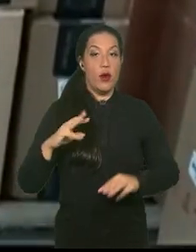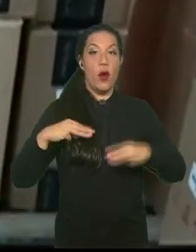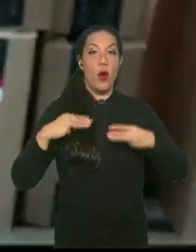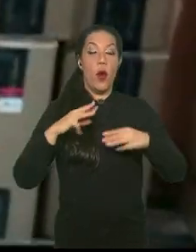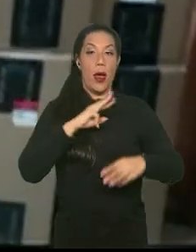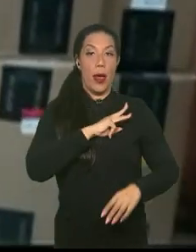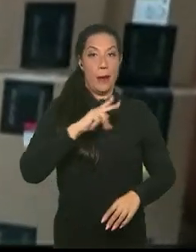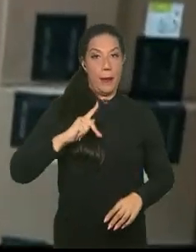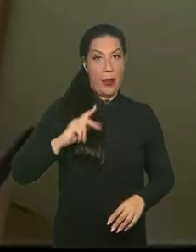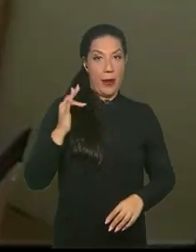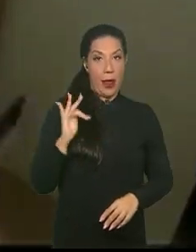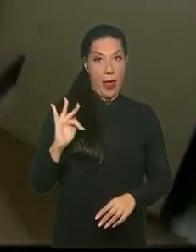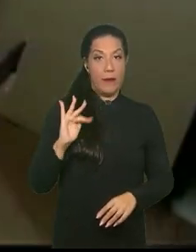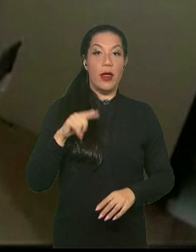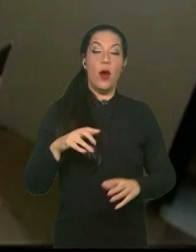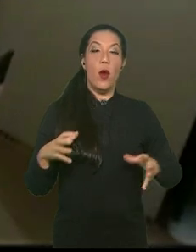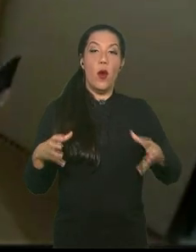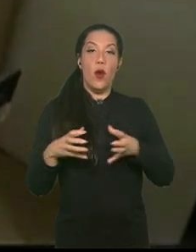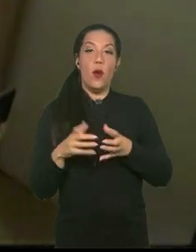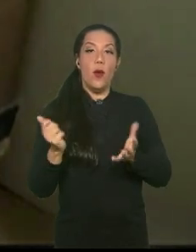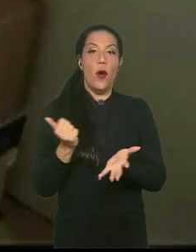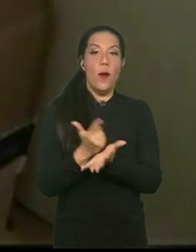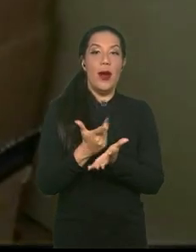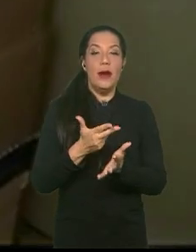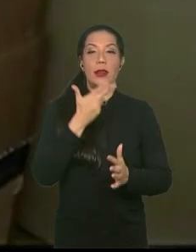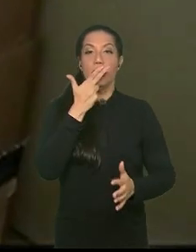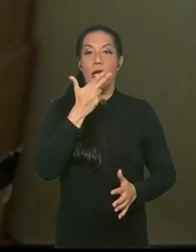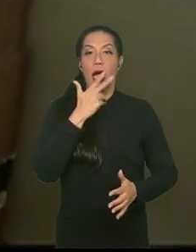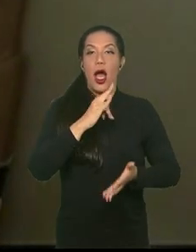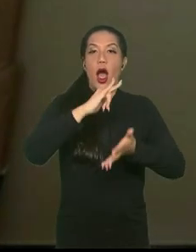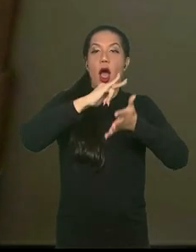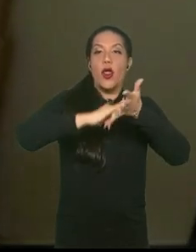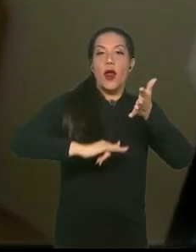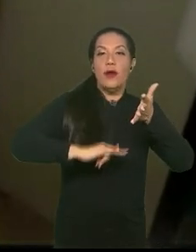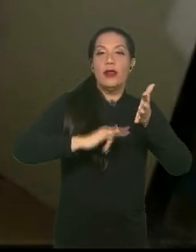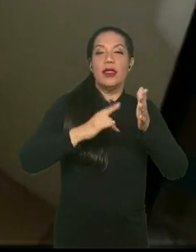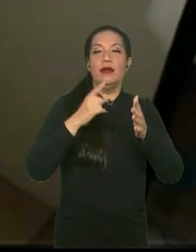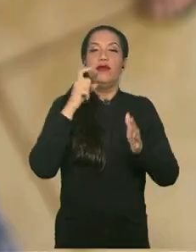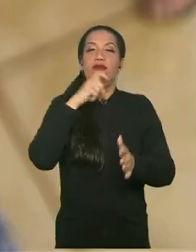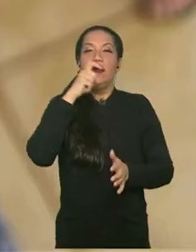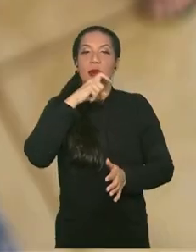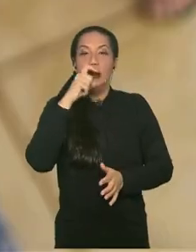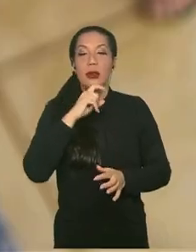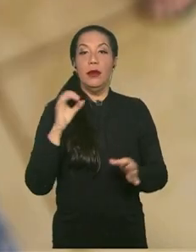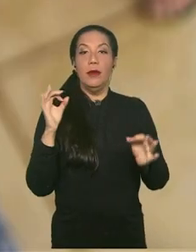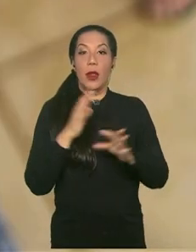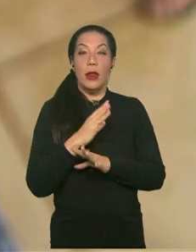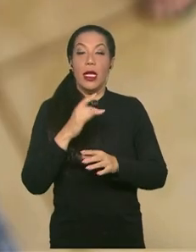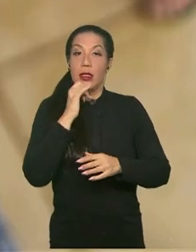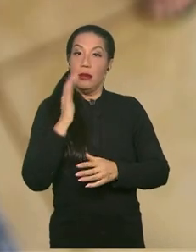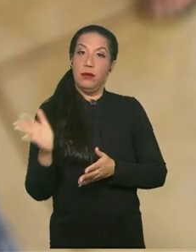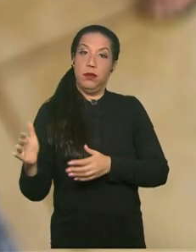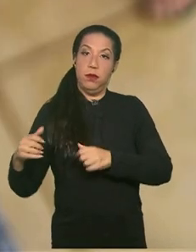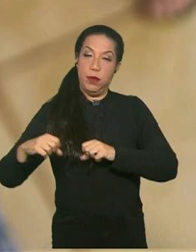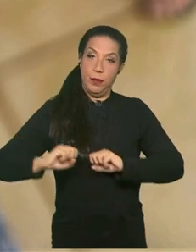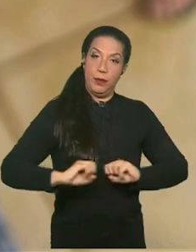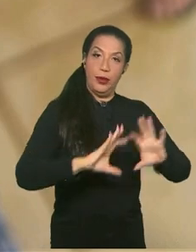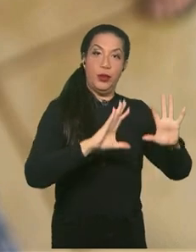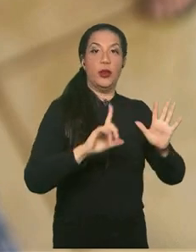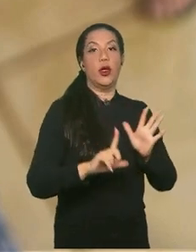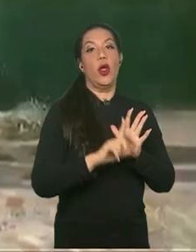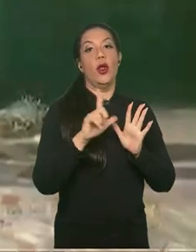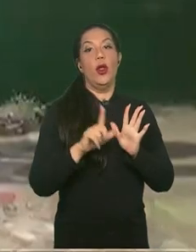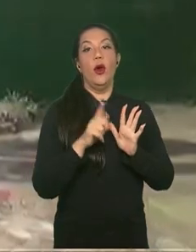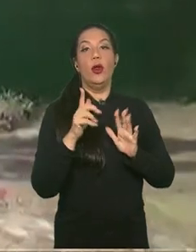o Ministério Público Federal A Quadrilha comprava cigarros com notas fiscais adulteradas depois a mercadoria era enviada aos